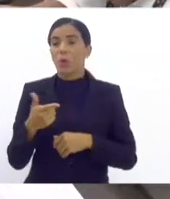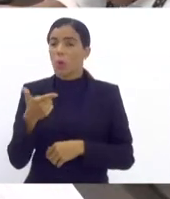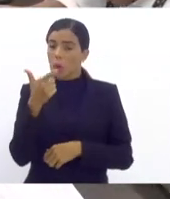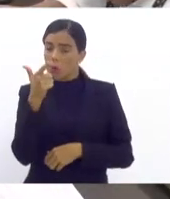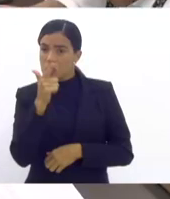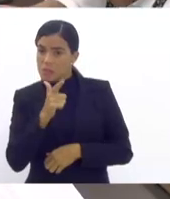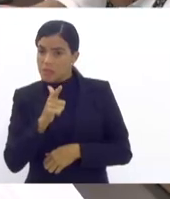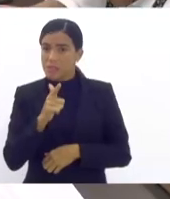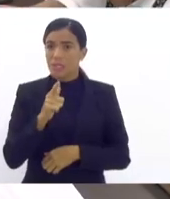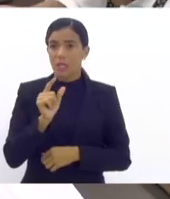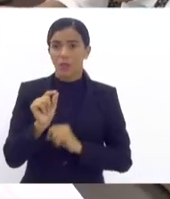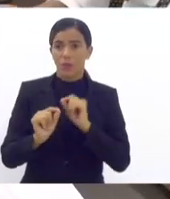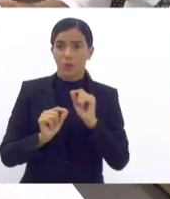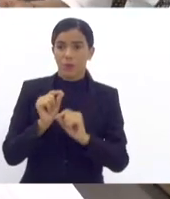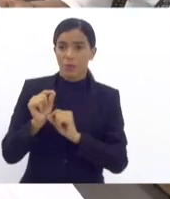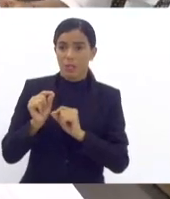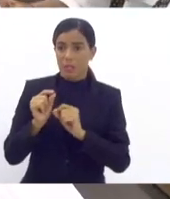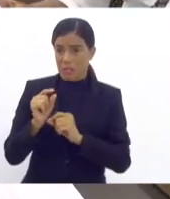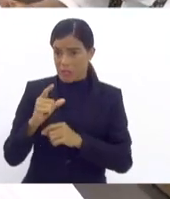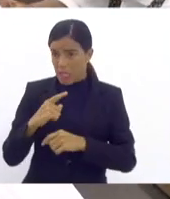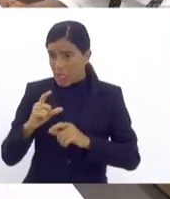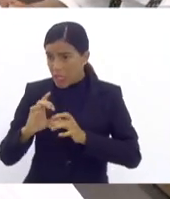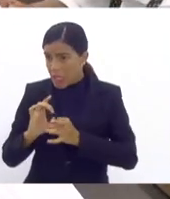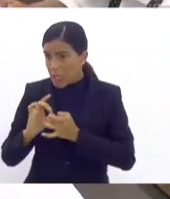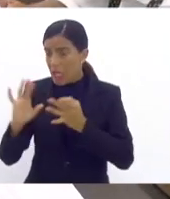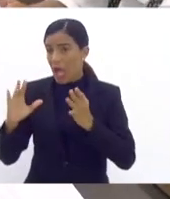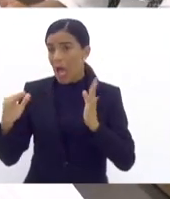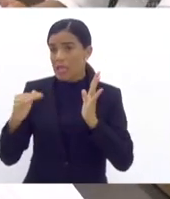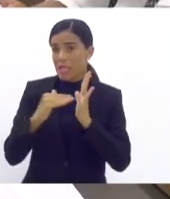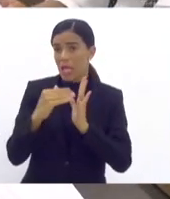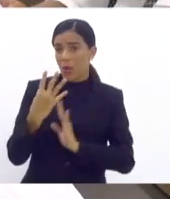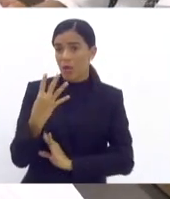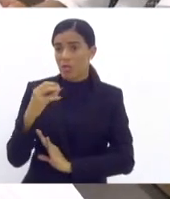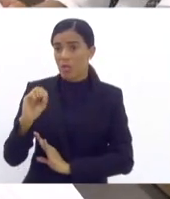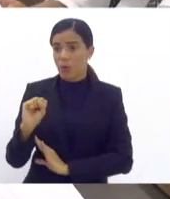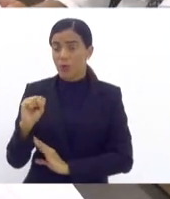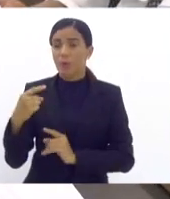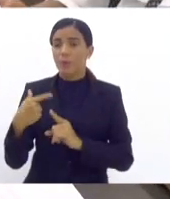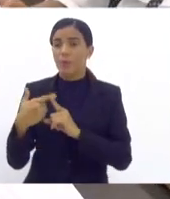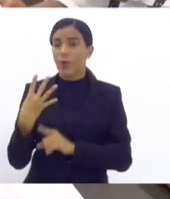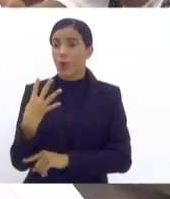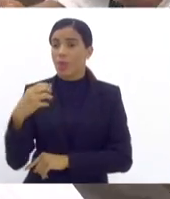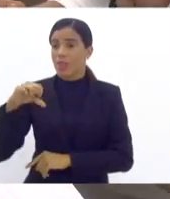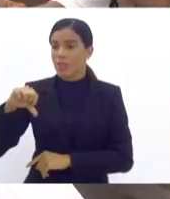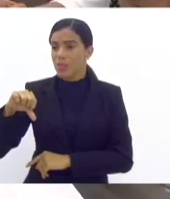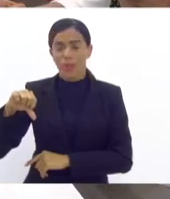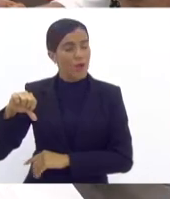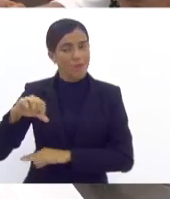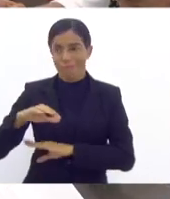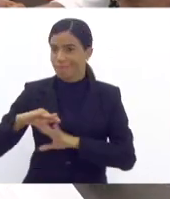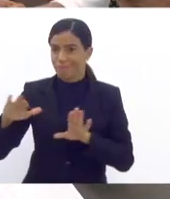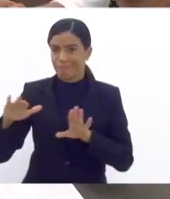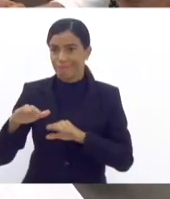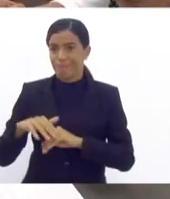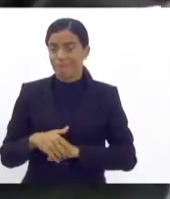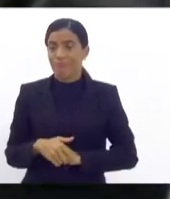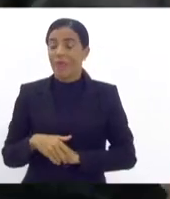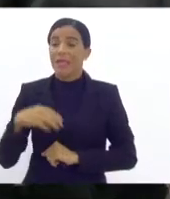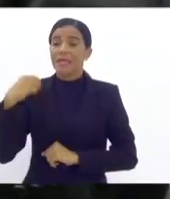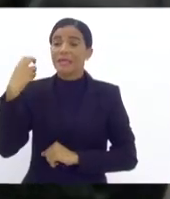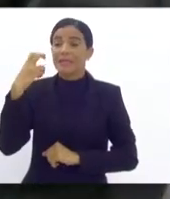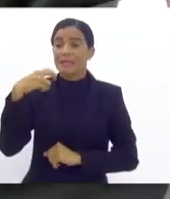conseguem ter disponibilidade da gente ir até o 48, porque o 49 já seria o projeto de relatoria da deputada